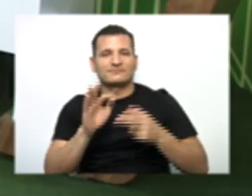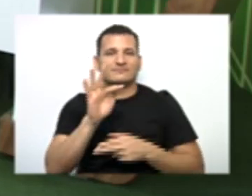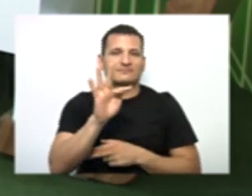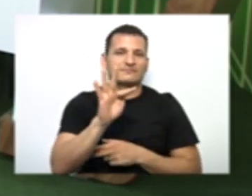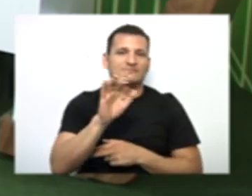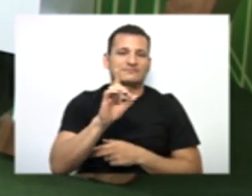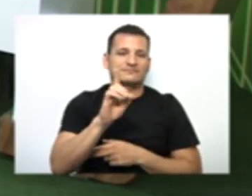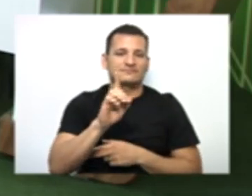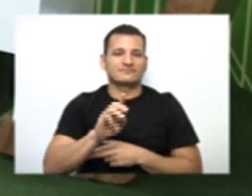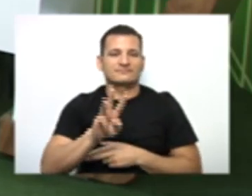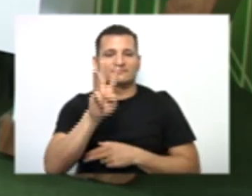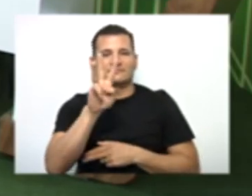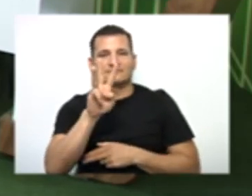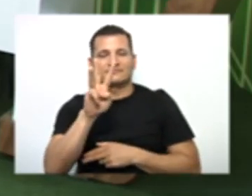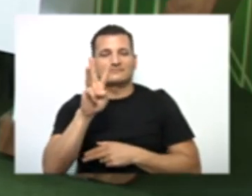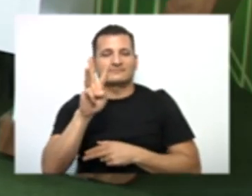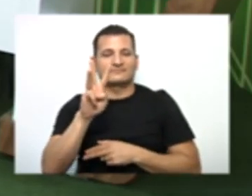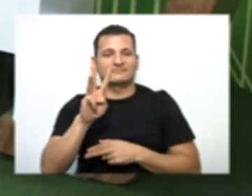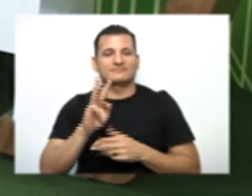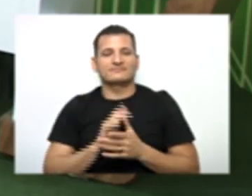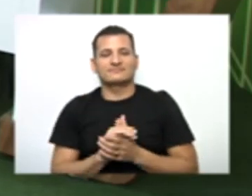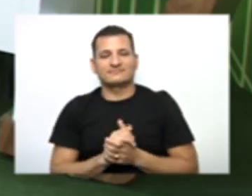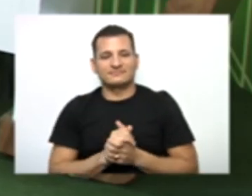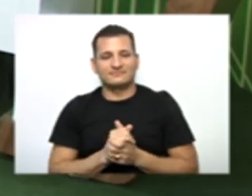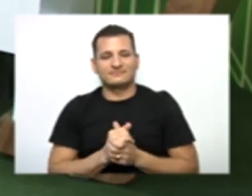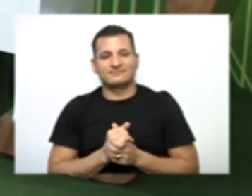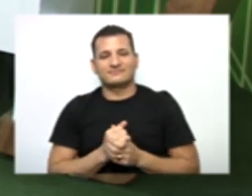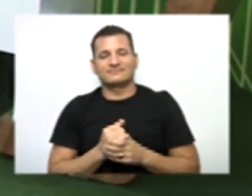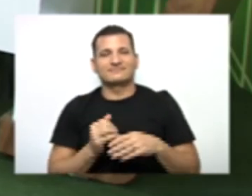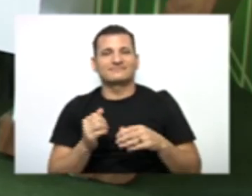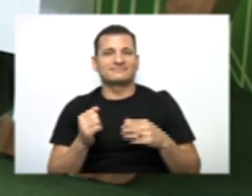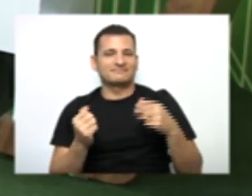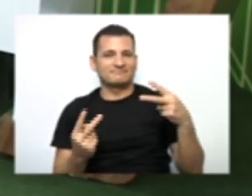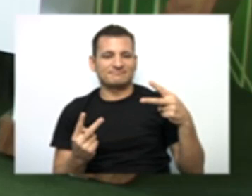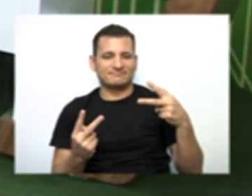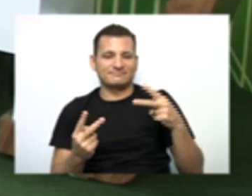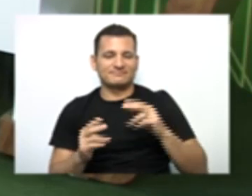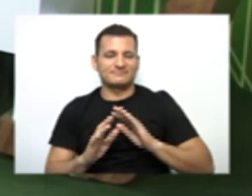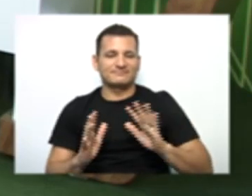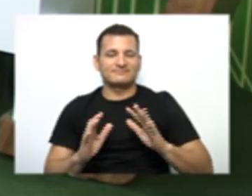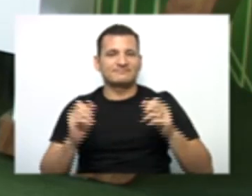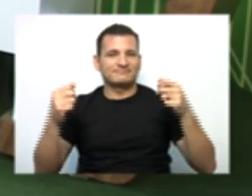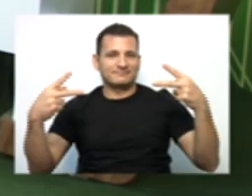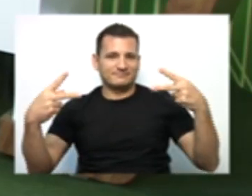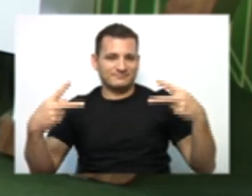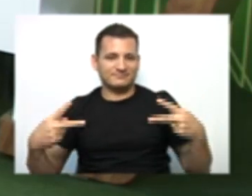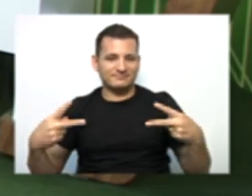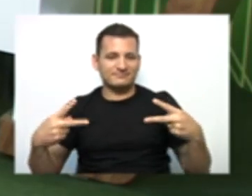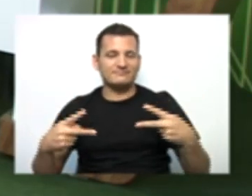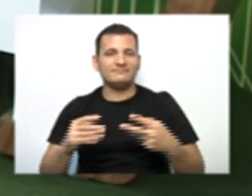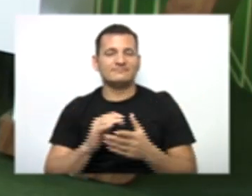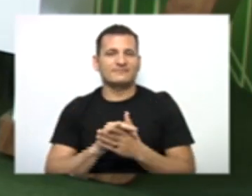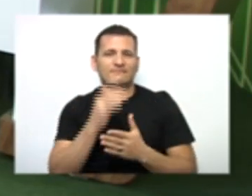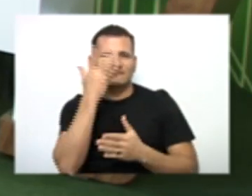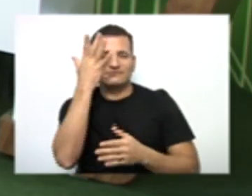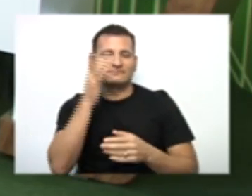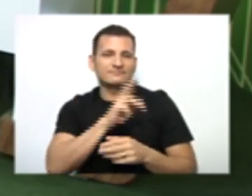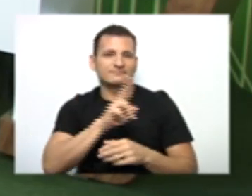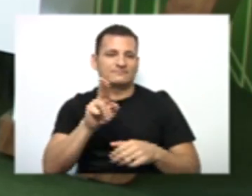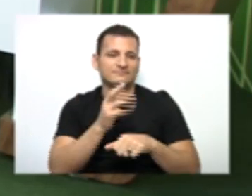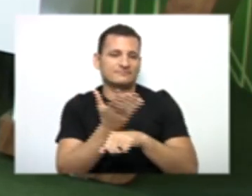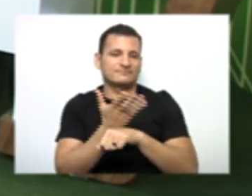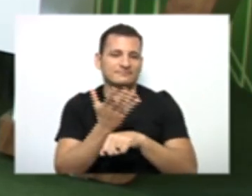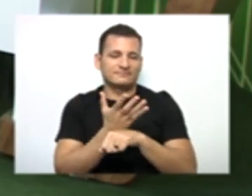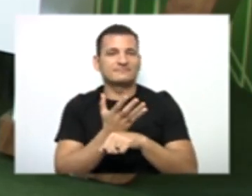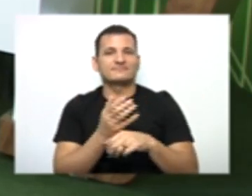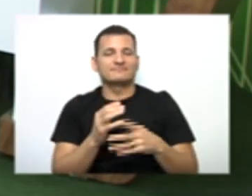Para ficar mais fácil. Para ficar mais fácil. Tags. É as tags, né? Tags. Vamos facilitar, né, o nome da nossa disciplina, já que